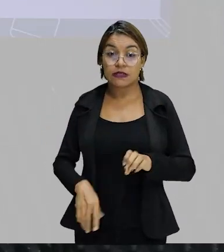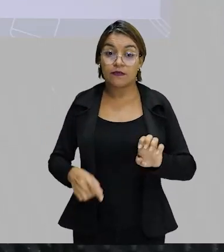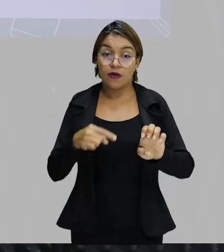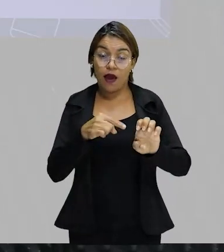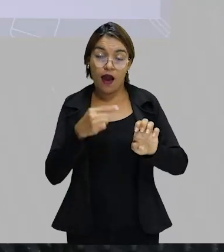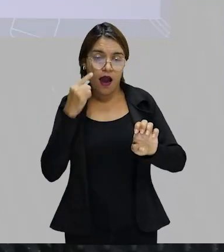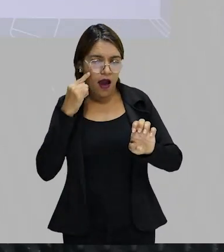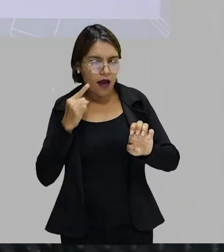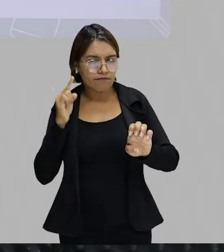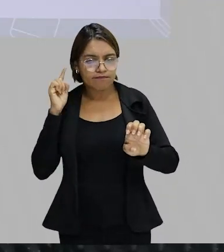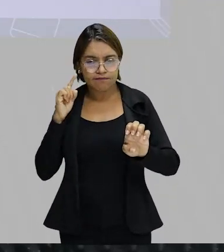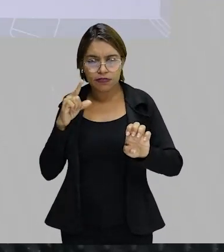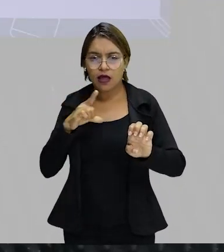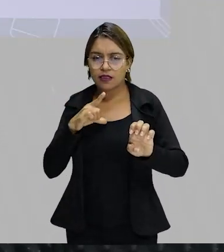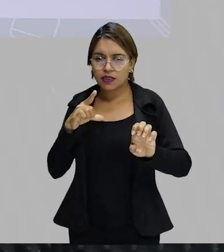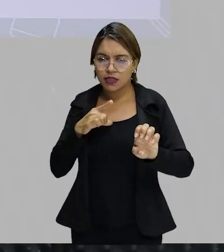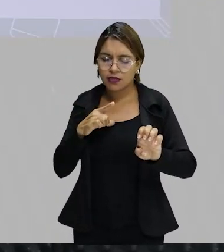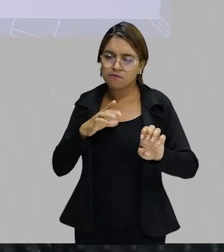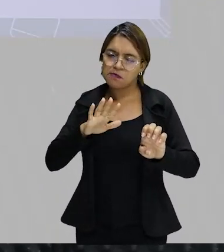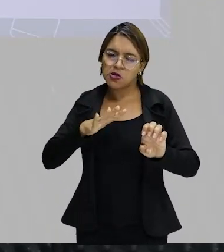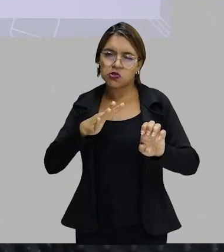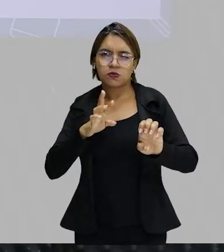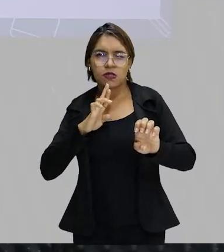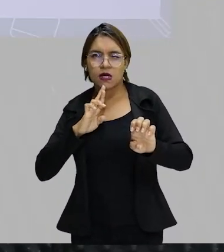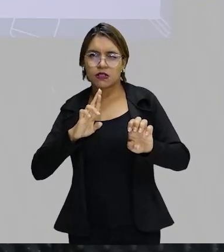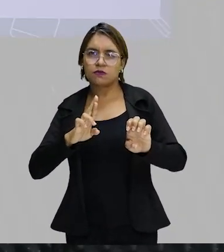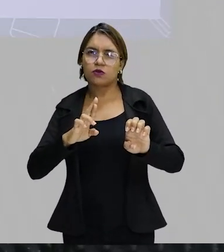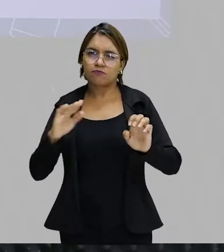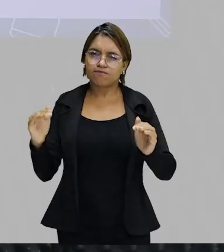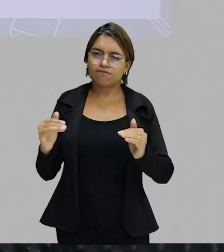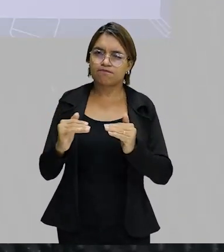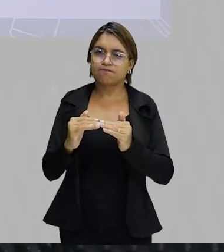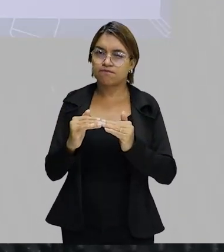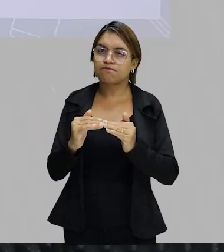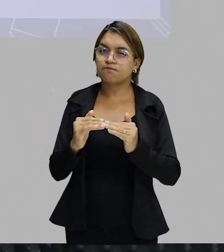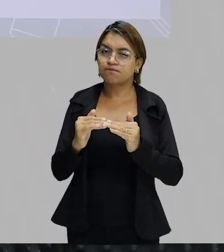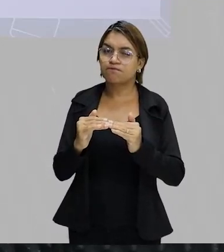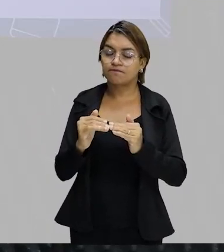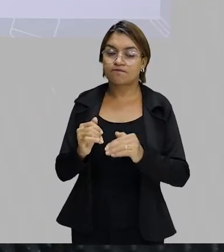aqui, ela aparece como a nossa resposta mais adequada.